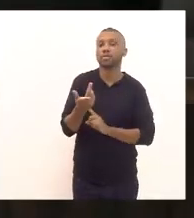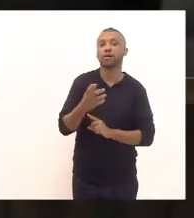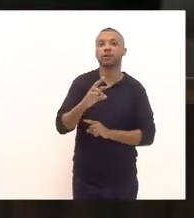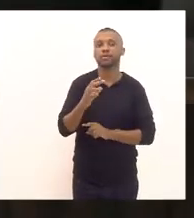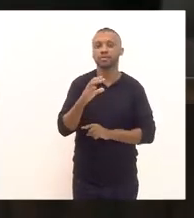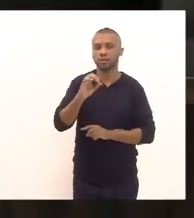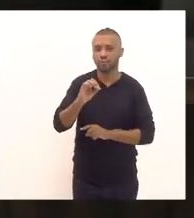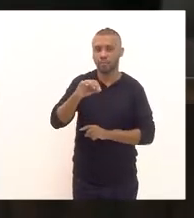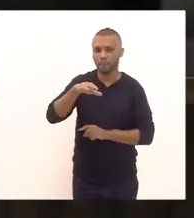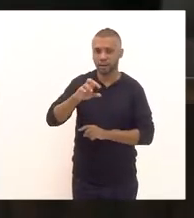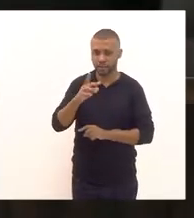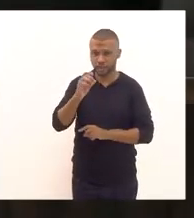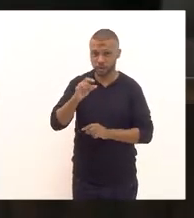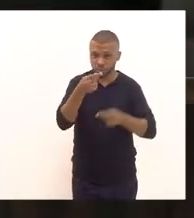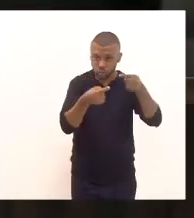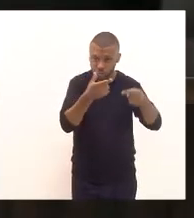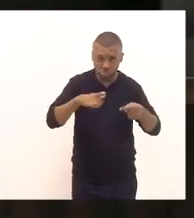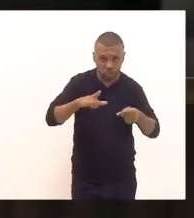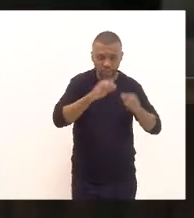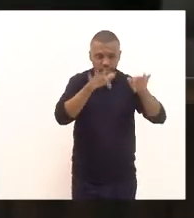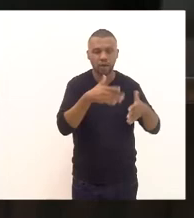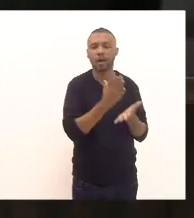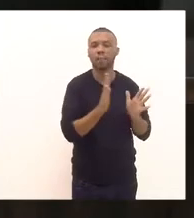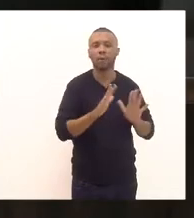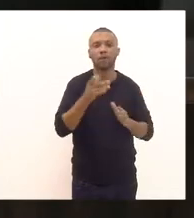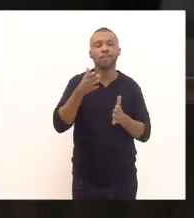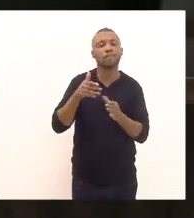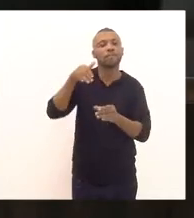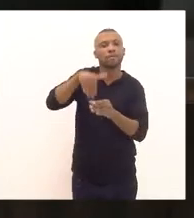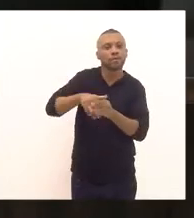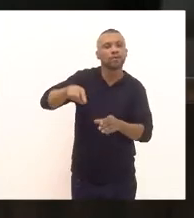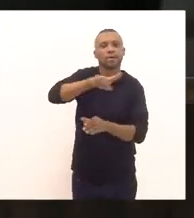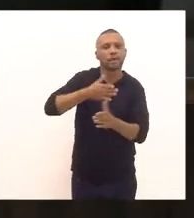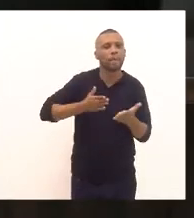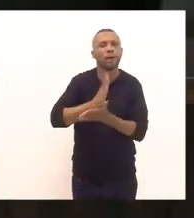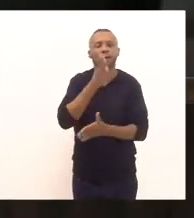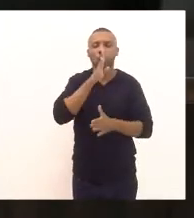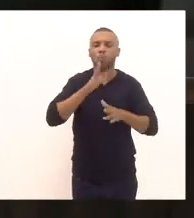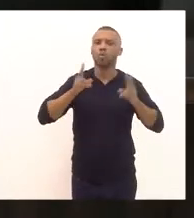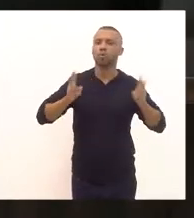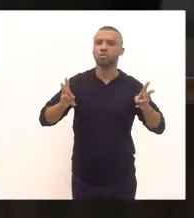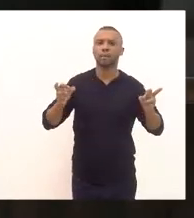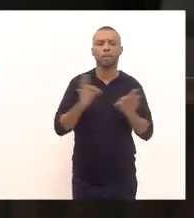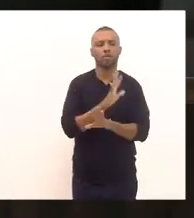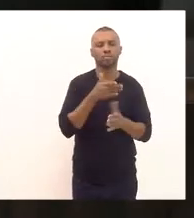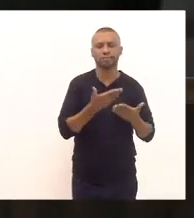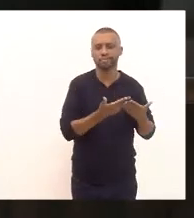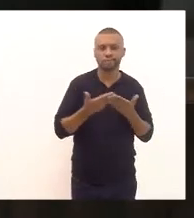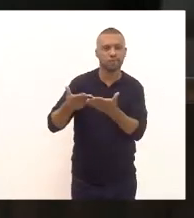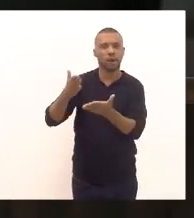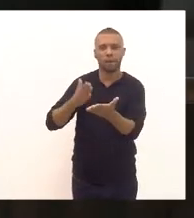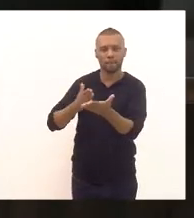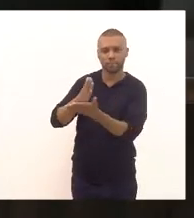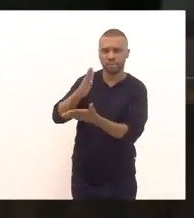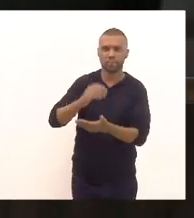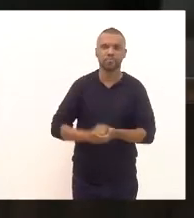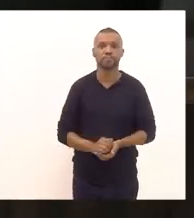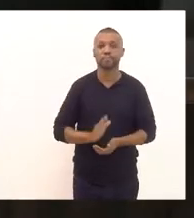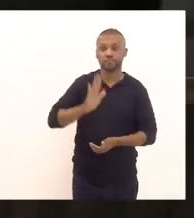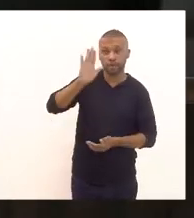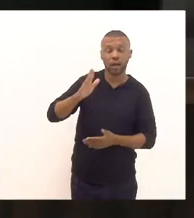em discussão não havendo Quem Queira discutir Serra da discussão e votação de seus que aprovam permaneçam Como estão aprovado vai à promulgação